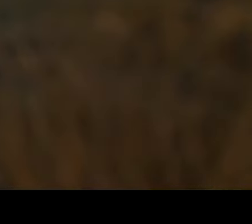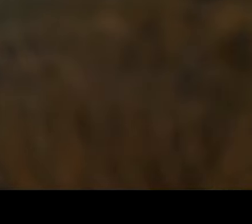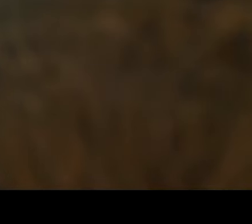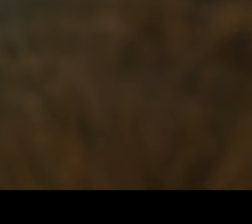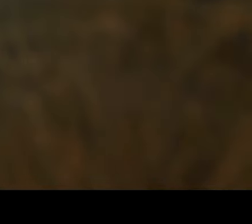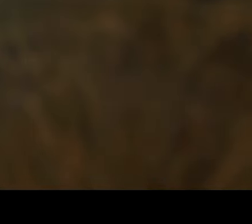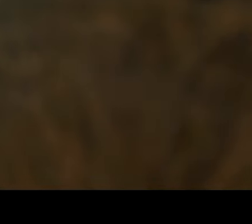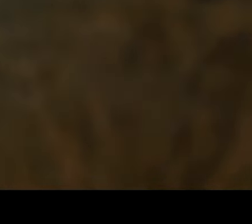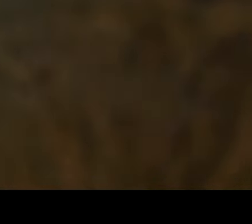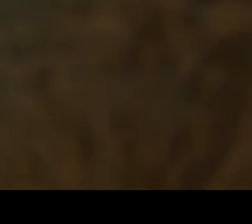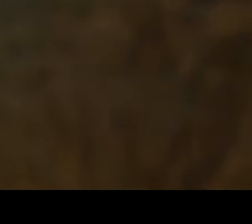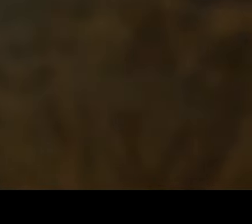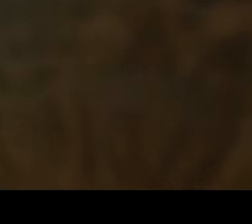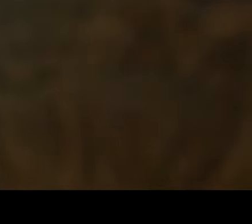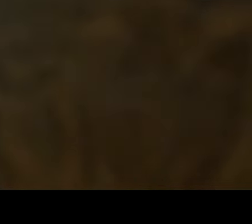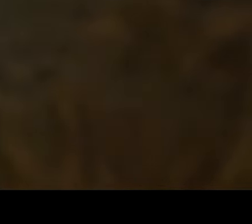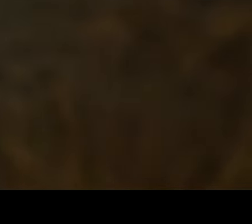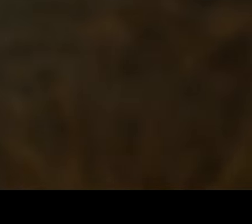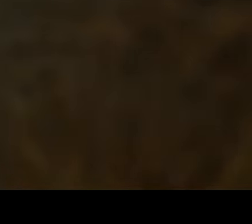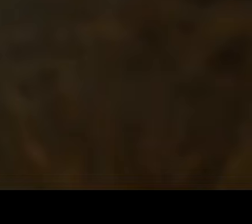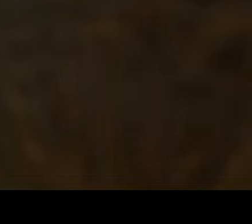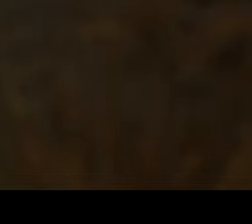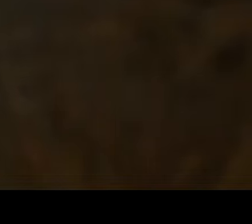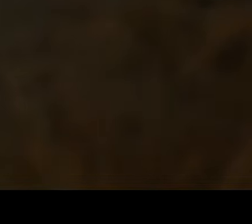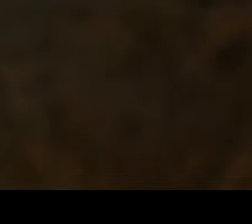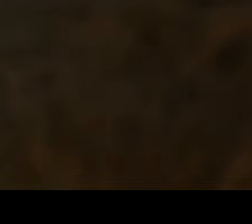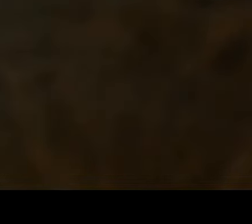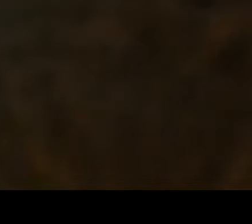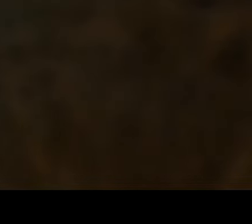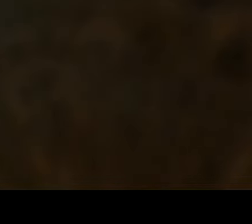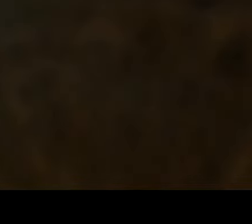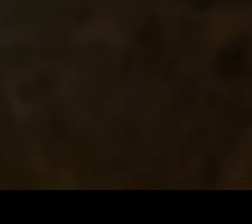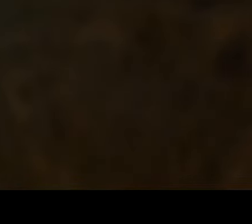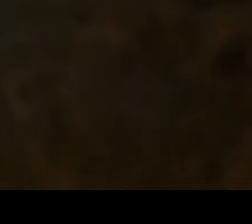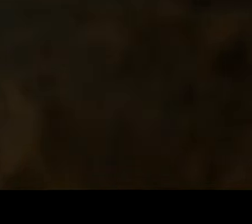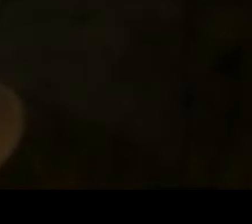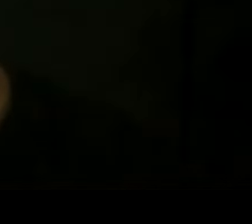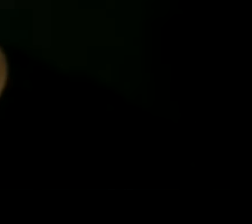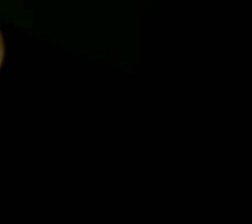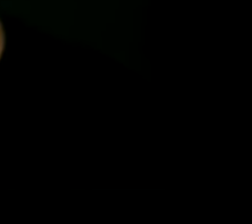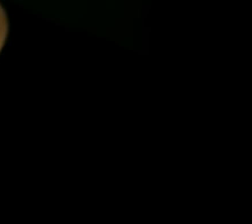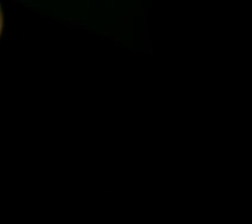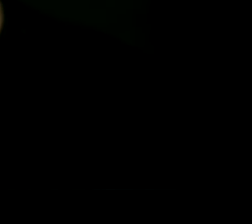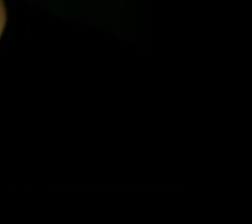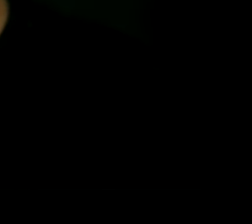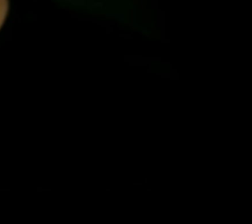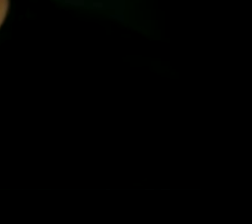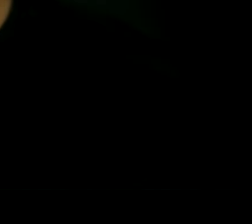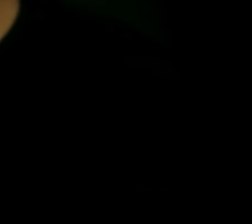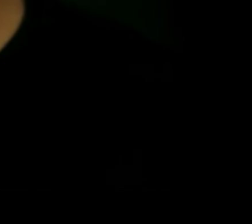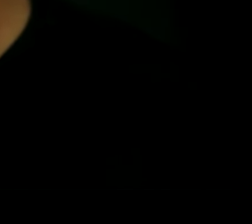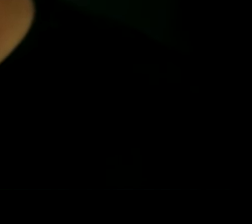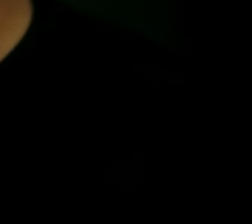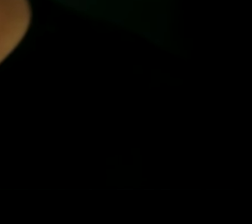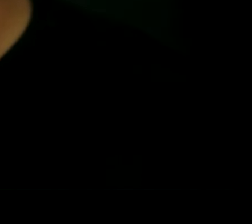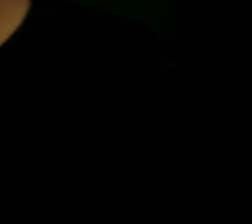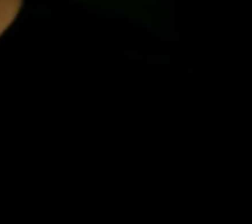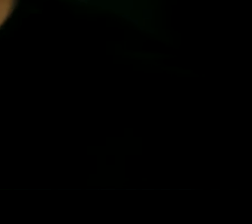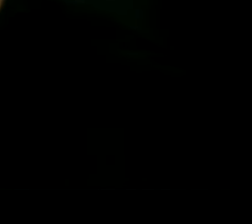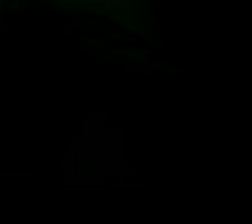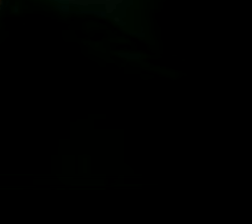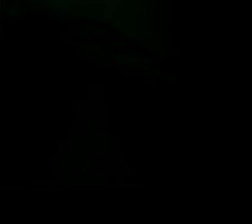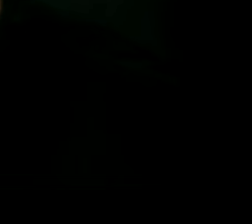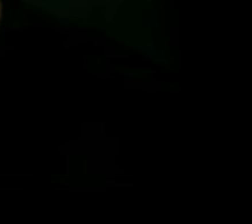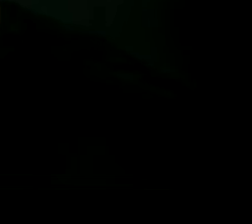Deus a quem canto glória, exultado meu coração está. É o Senhor quem dá vitória,